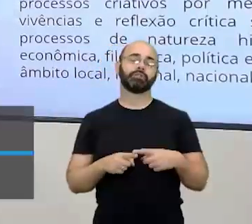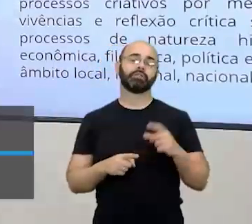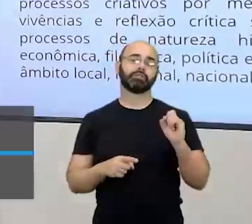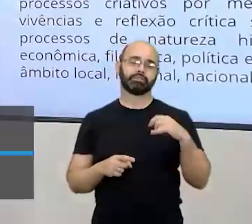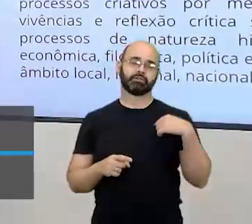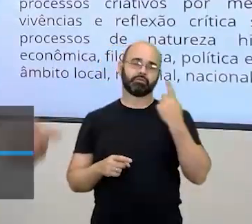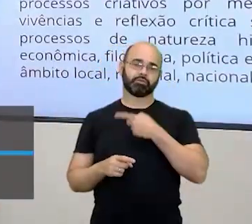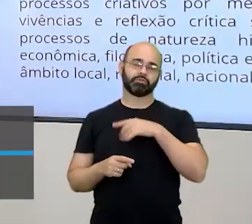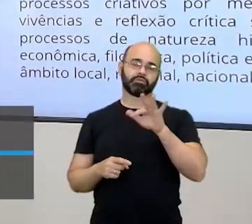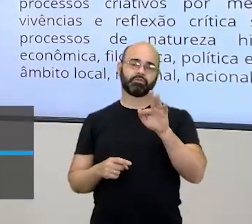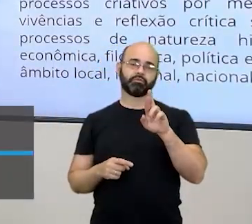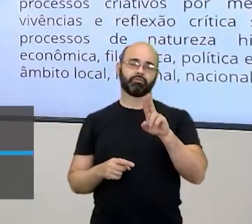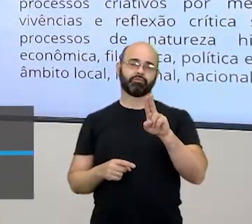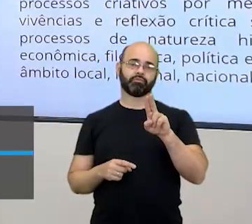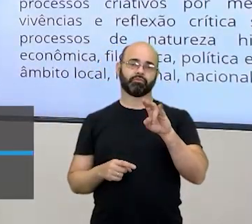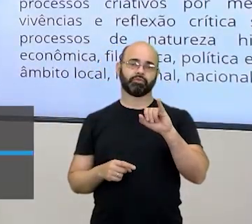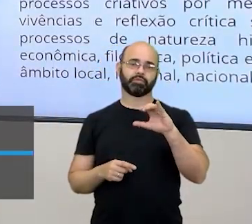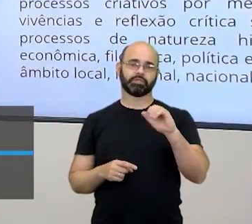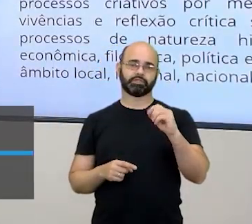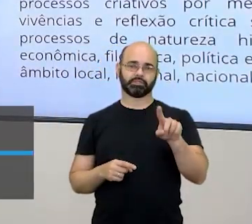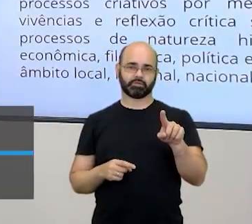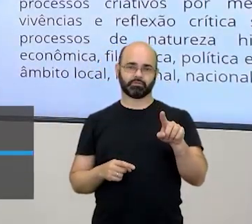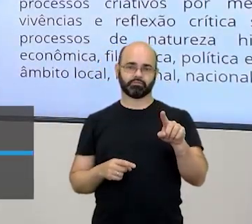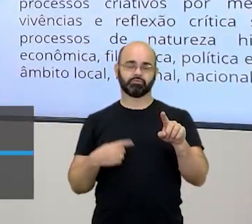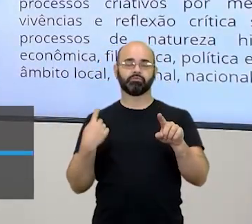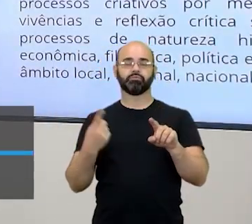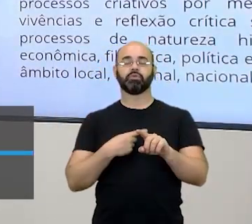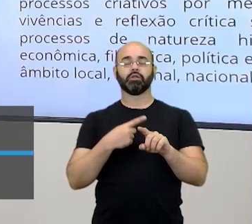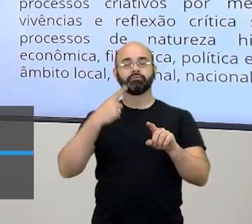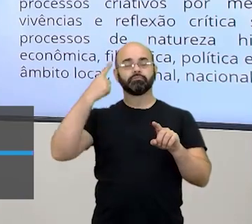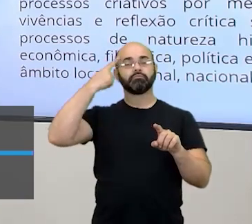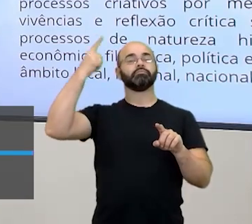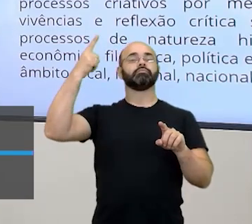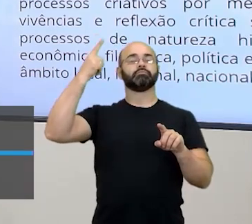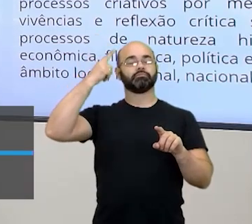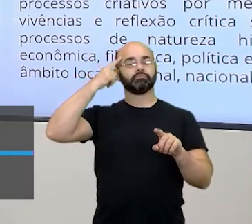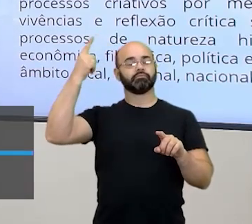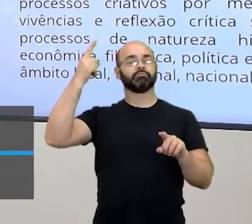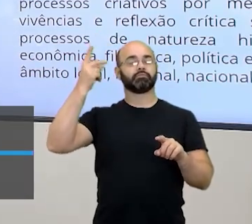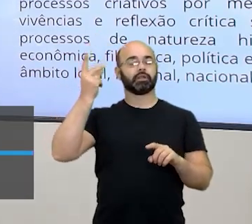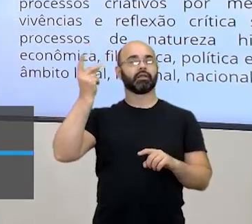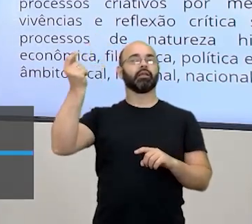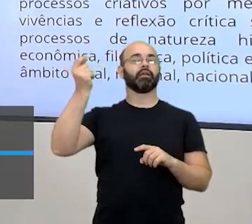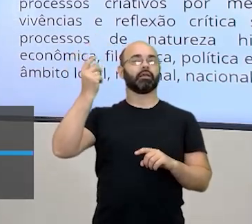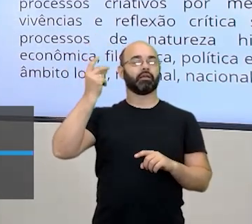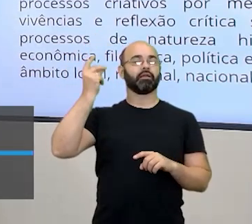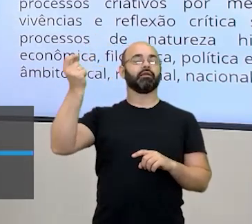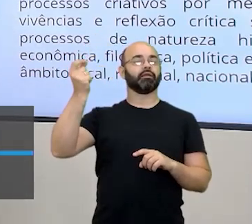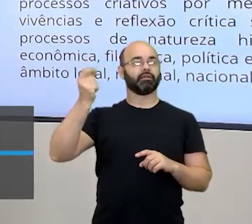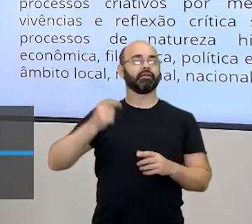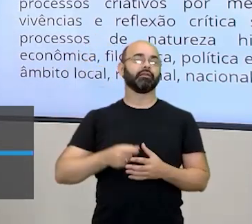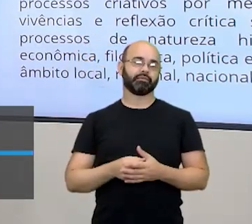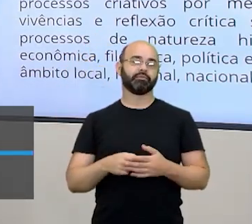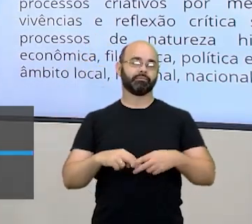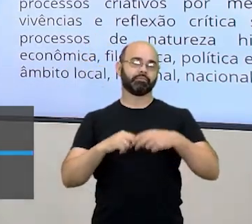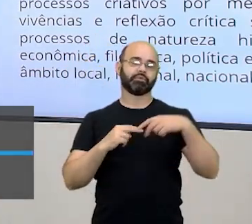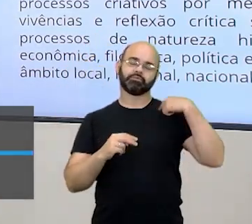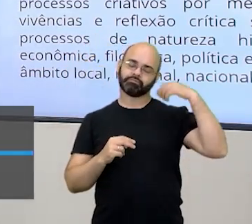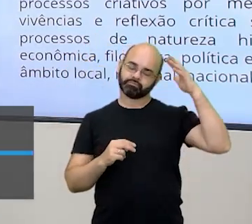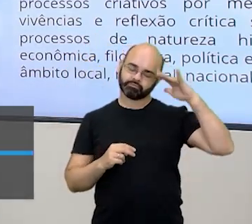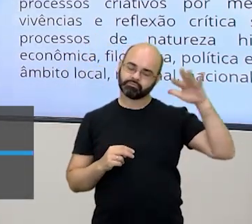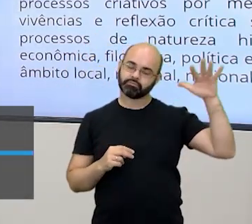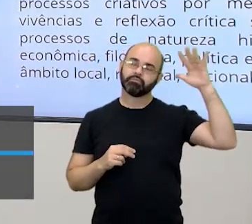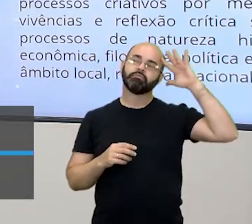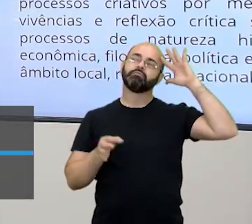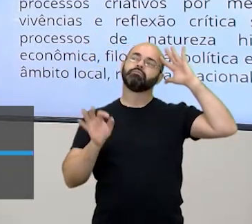fruição, envolvido pela fruição, a gente ter ideias, ter eurecas. E, a partir dessa fruição,